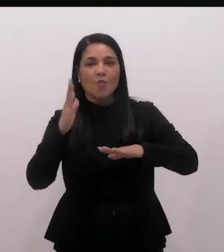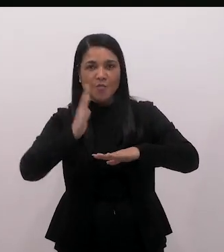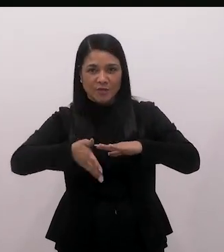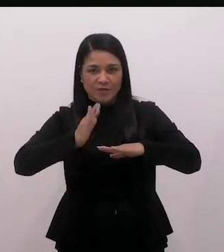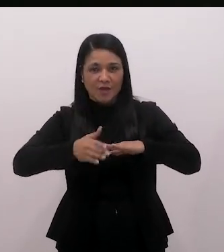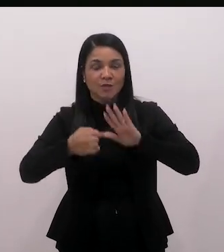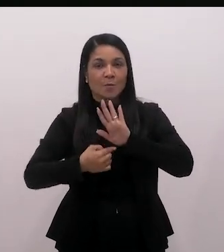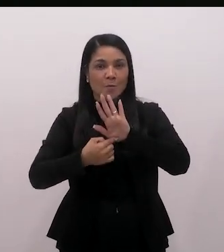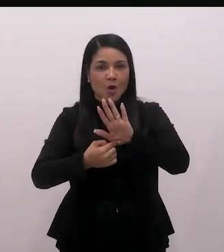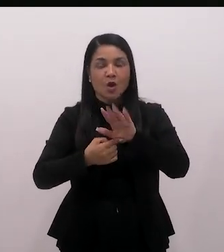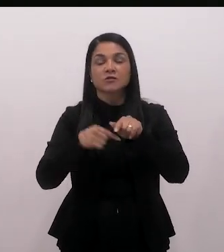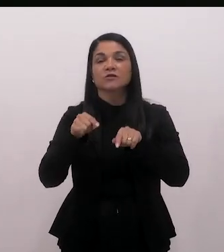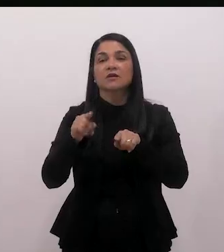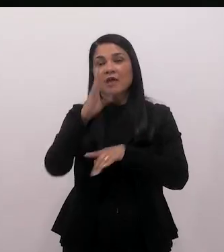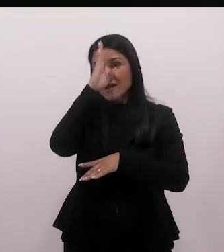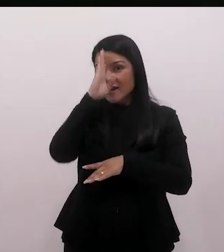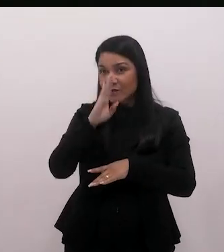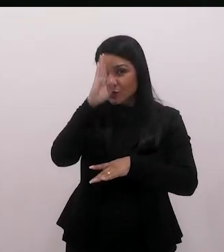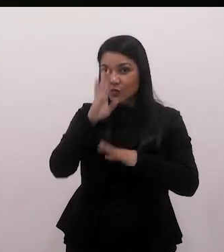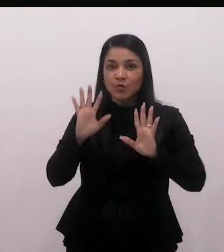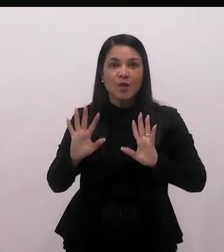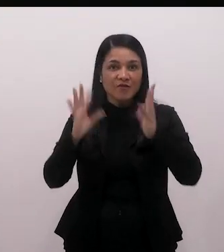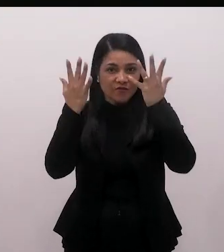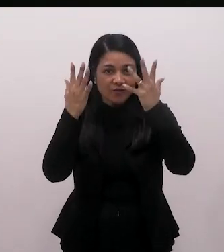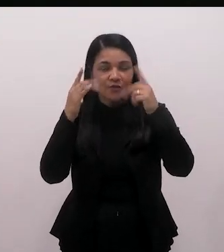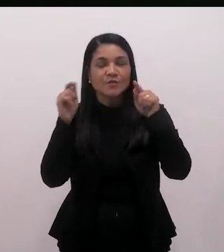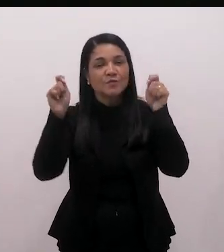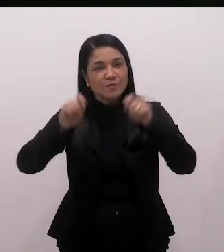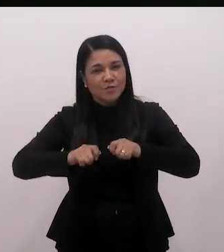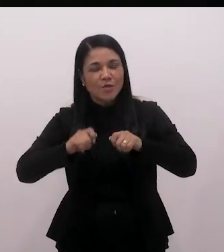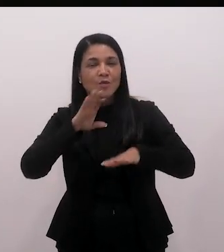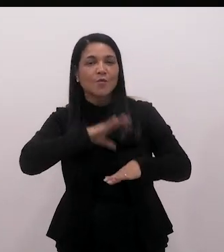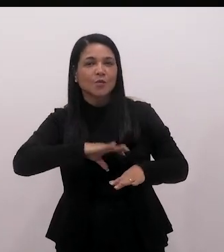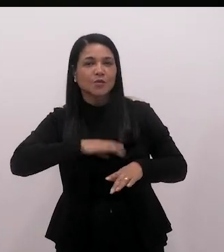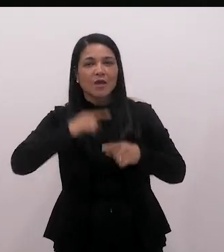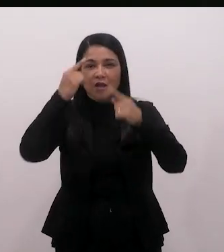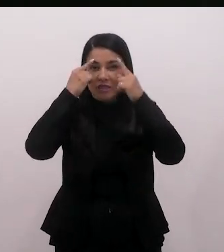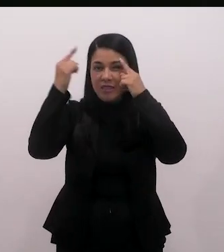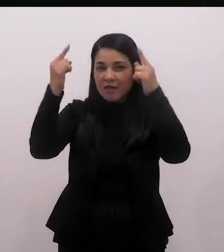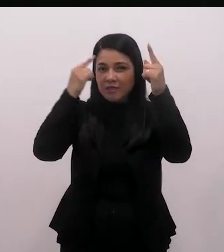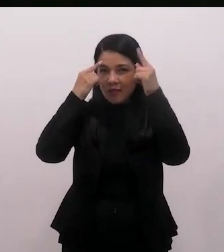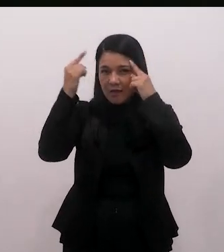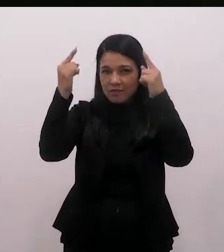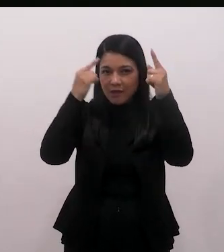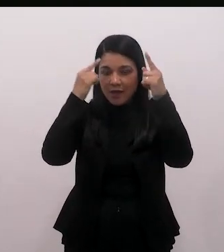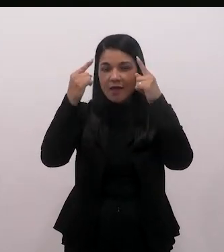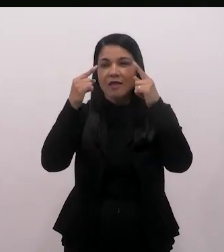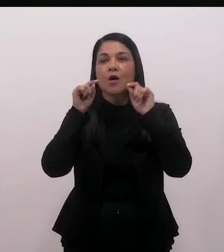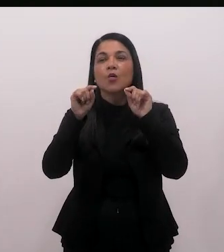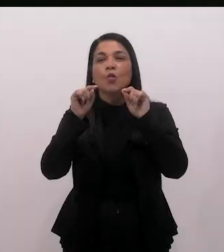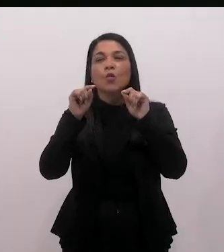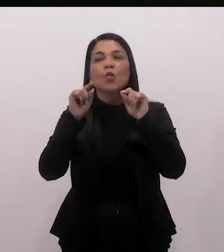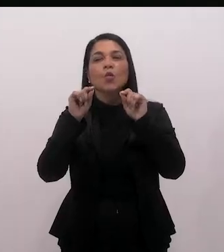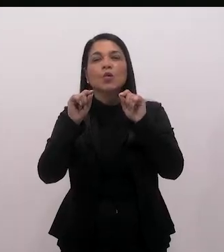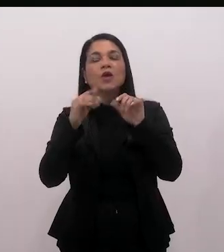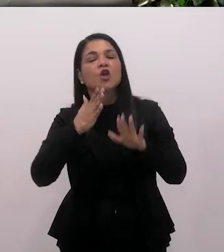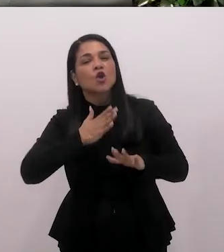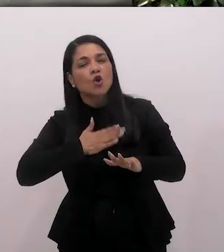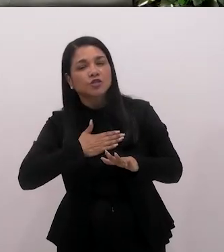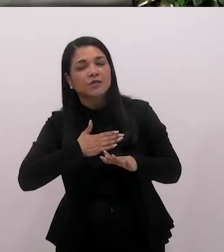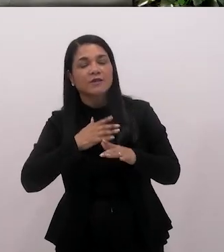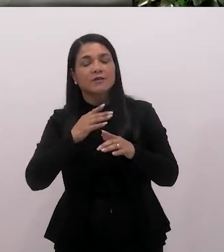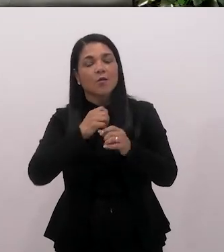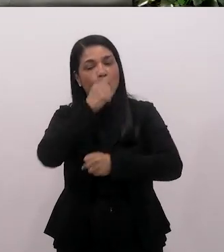eventos são gratuitos, portanto, nós queremos mesmo que as pessoas venham falar do Portugal, da ideia que elas também têm de Portugal, o que é que